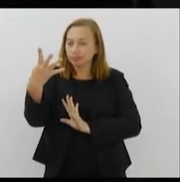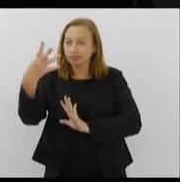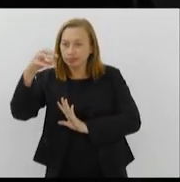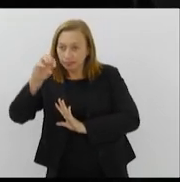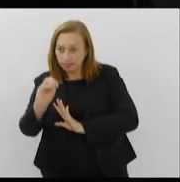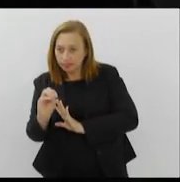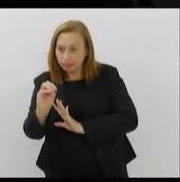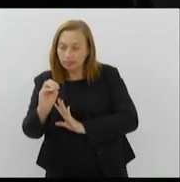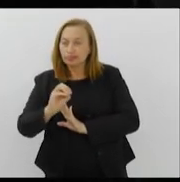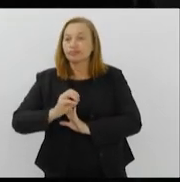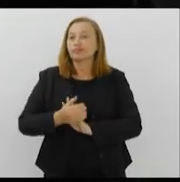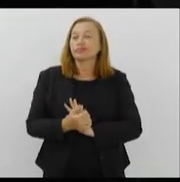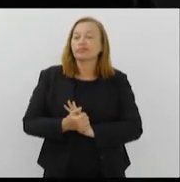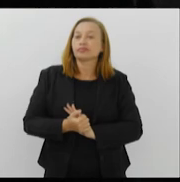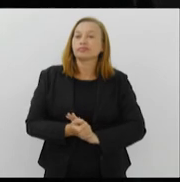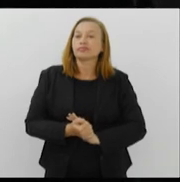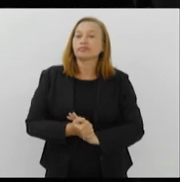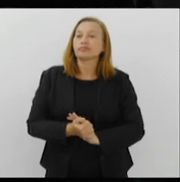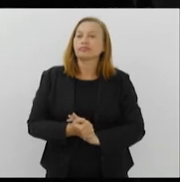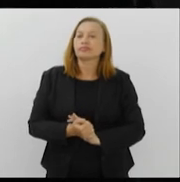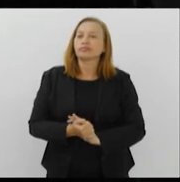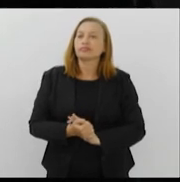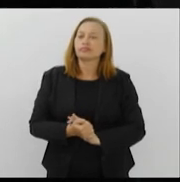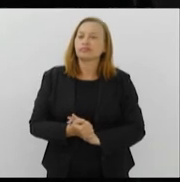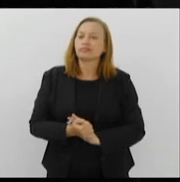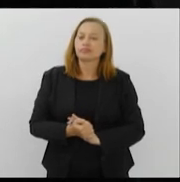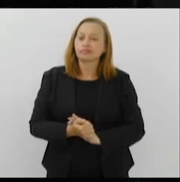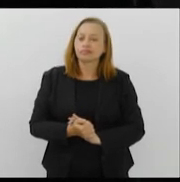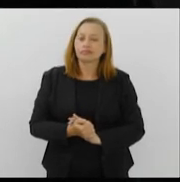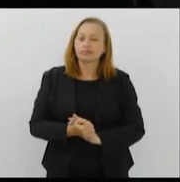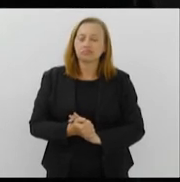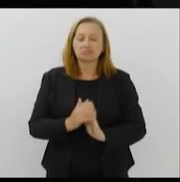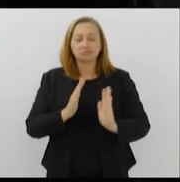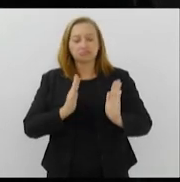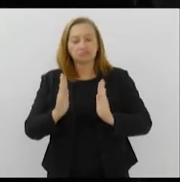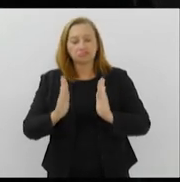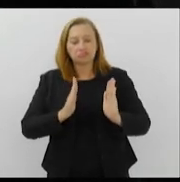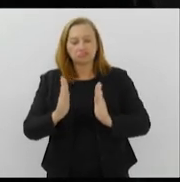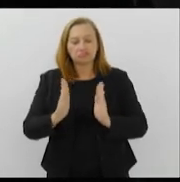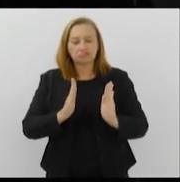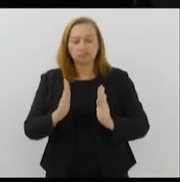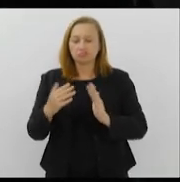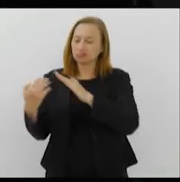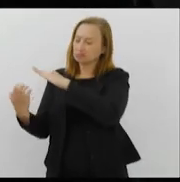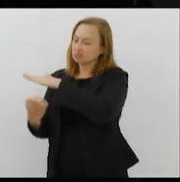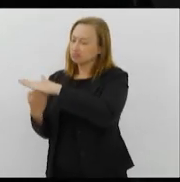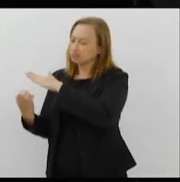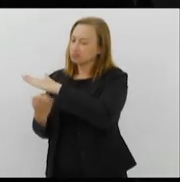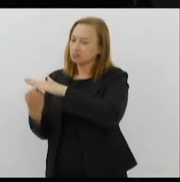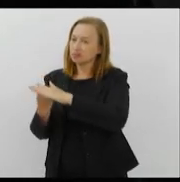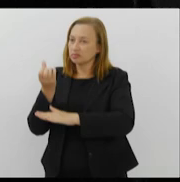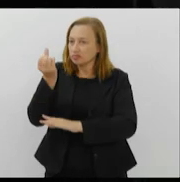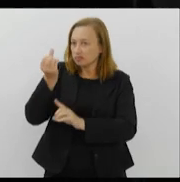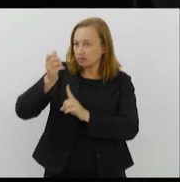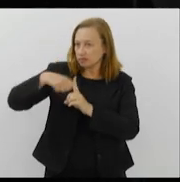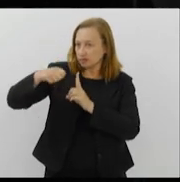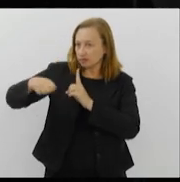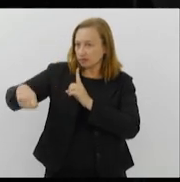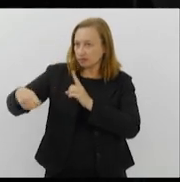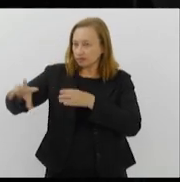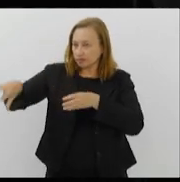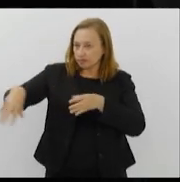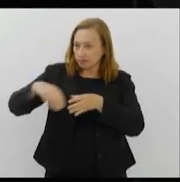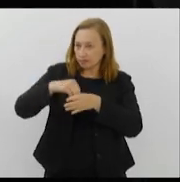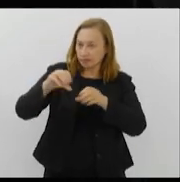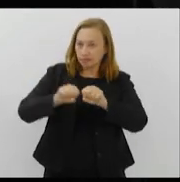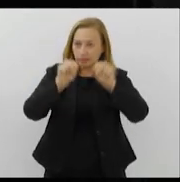9.740, a princípio, ela estabeleceu um prazo para os operadores de 6 meses para a implementação desse sistema